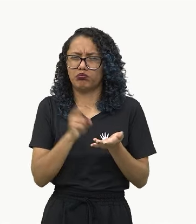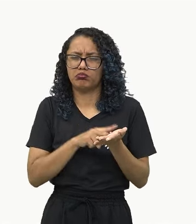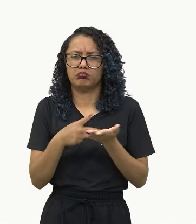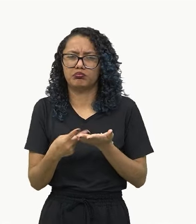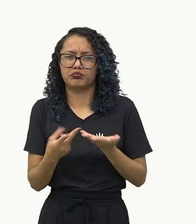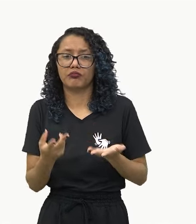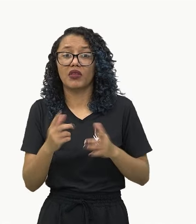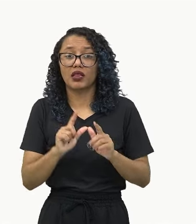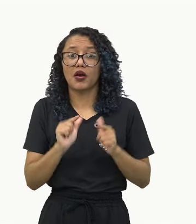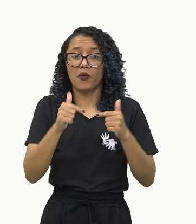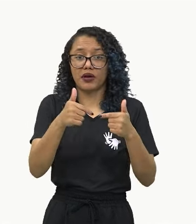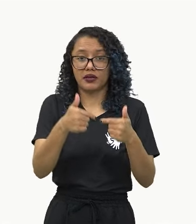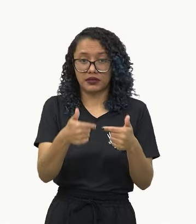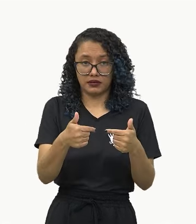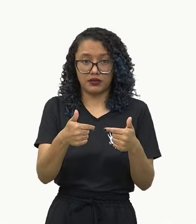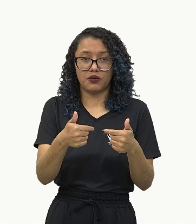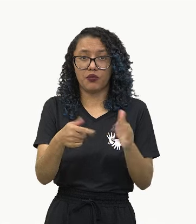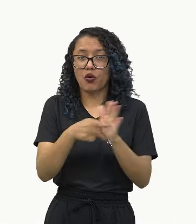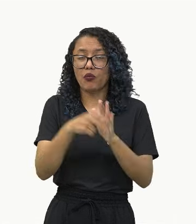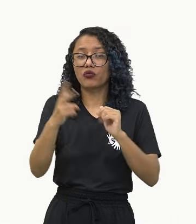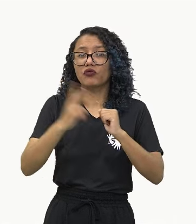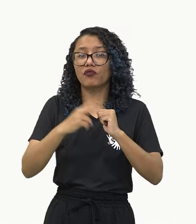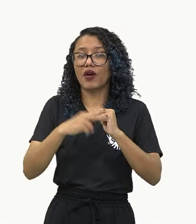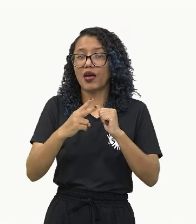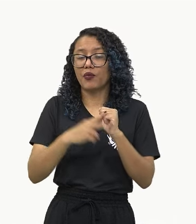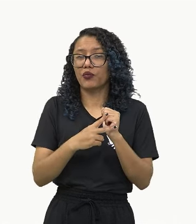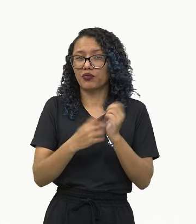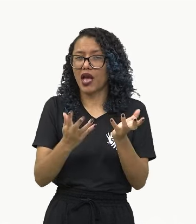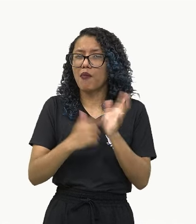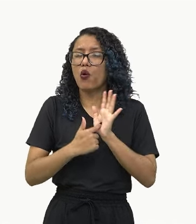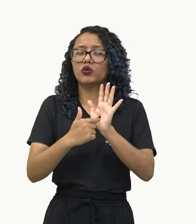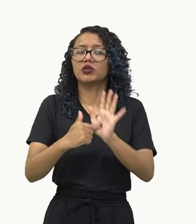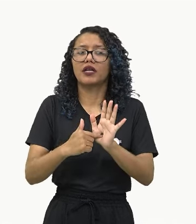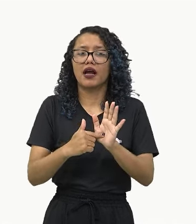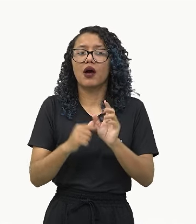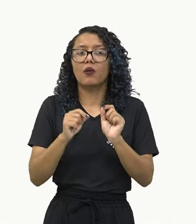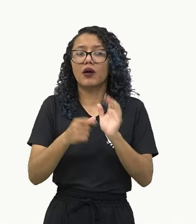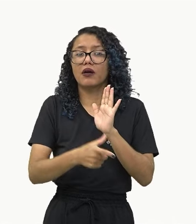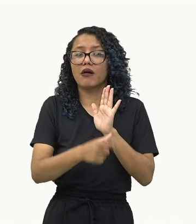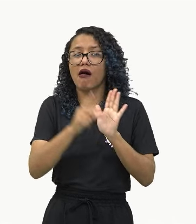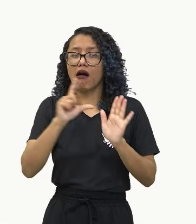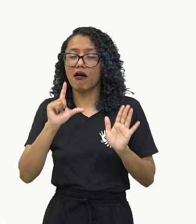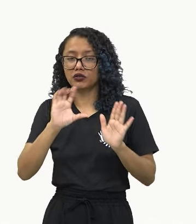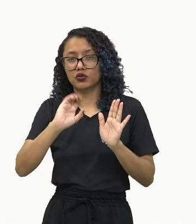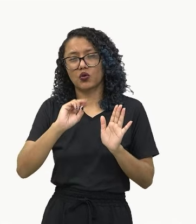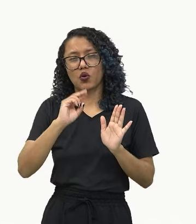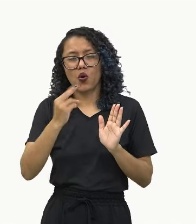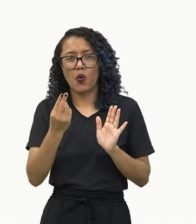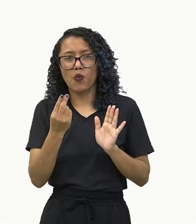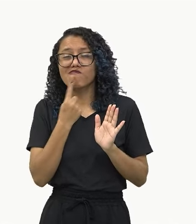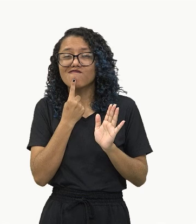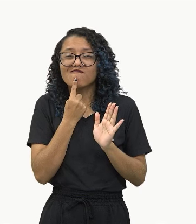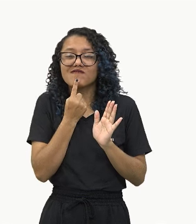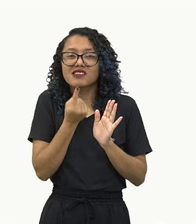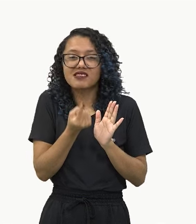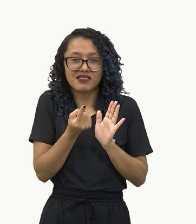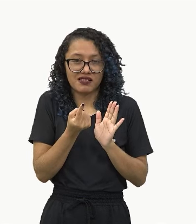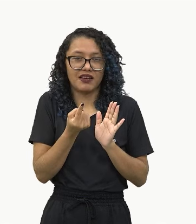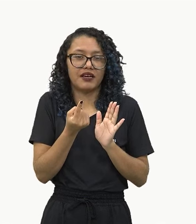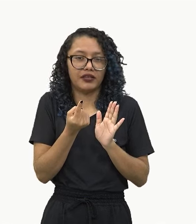da qual o verbo está expressando, ela aconteceu antes ou muito pouco